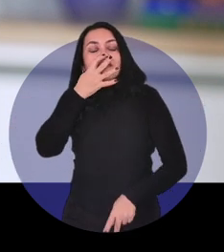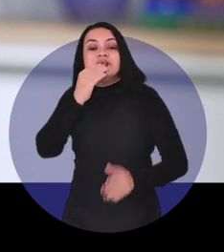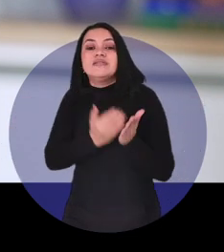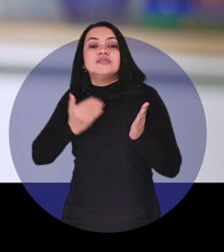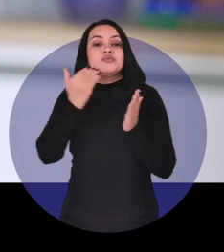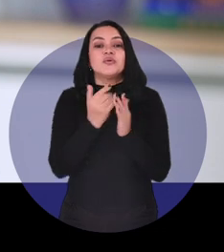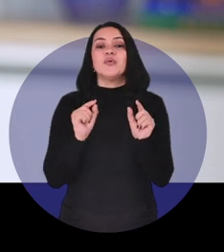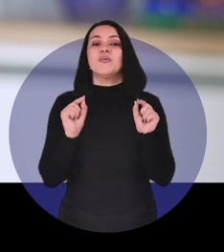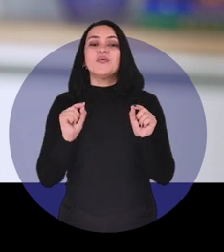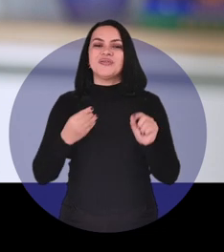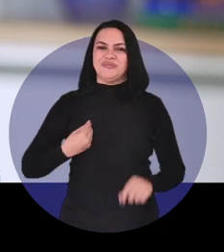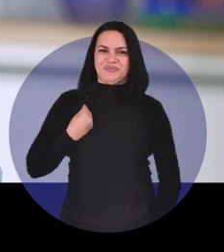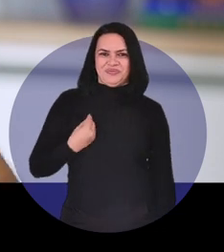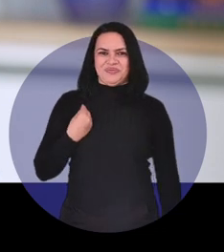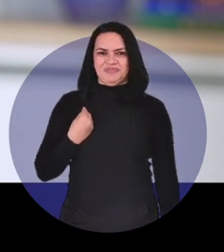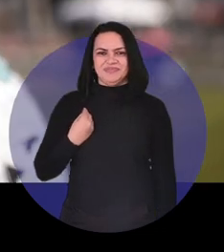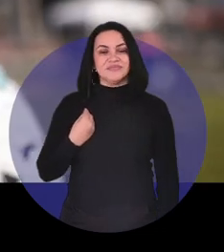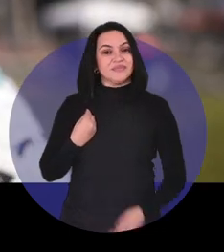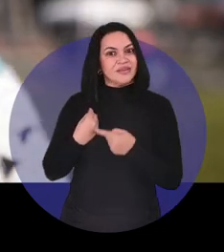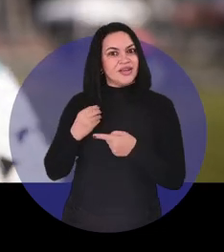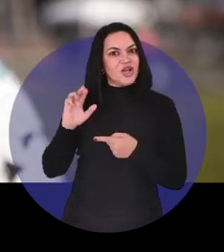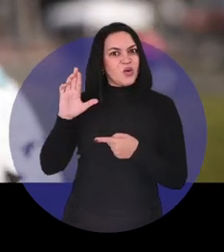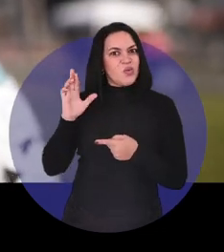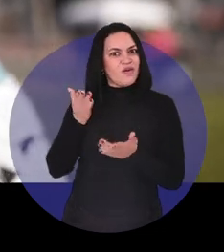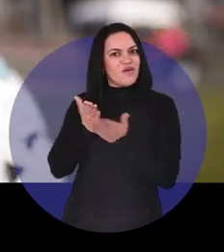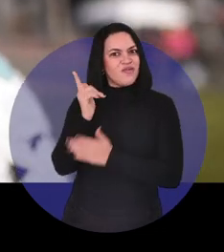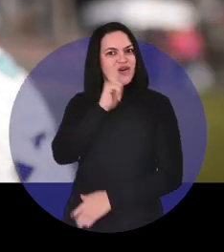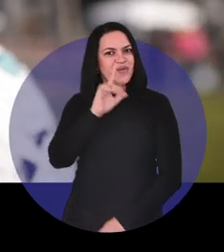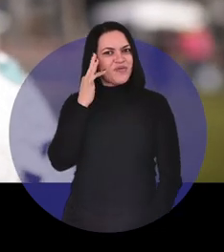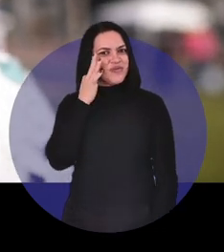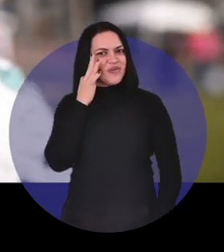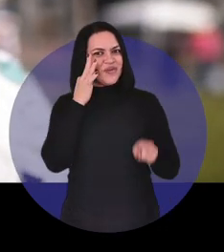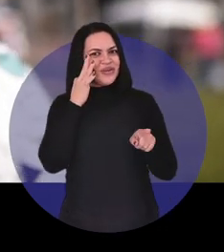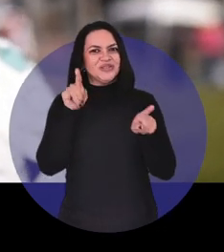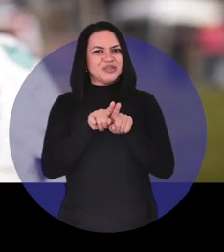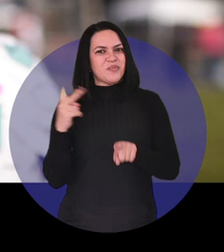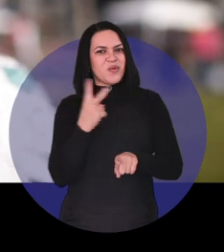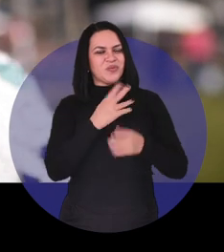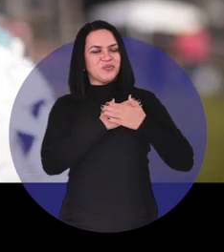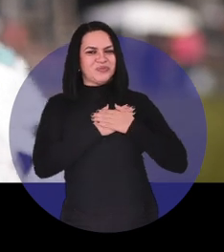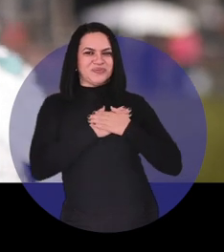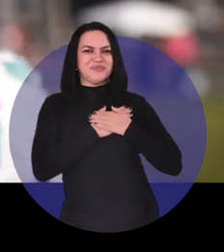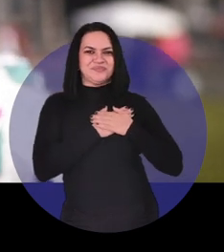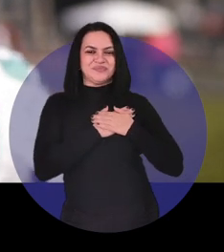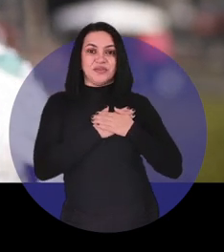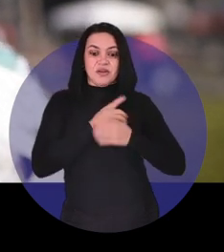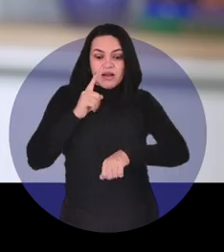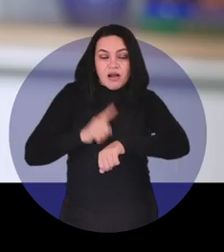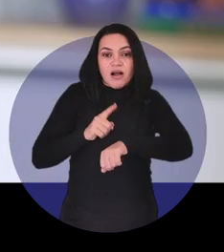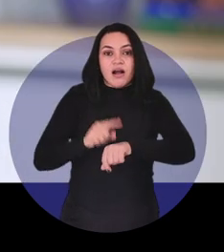visitar e, acima de tudo, viver. Seu Lula vai ganhar e seu Flávio Dino estão dois no meu